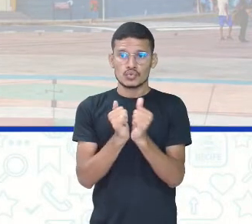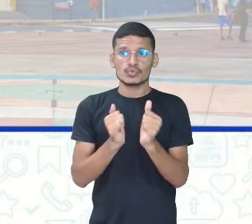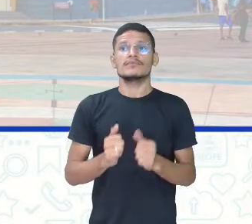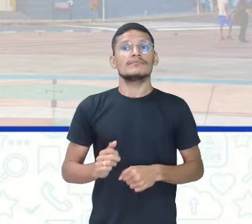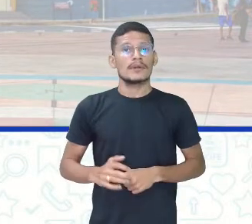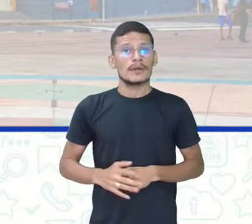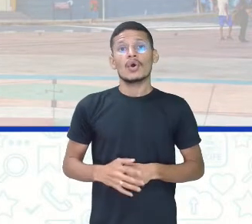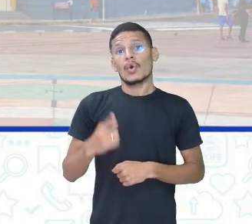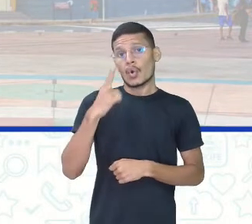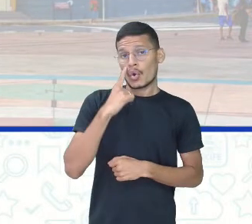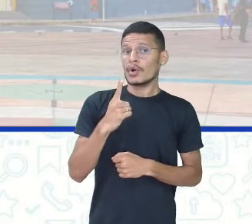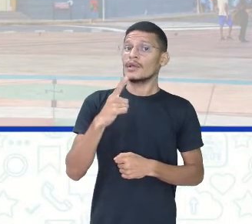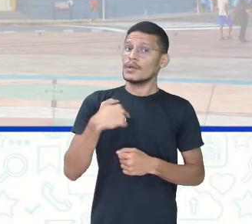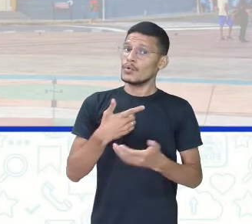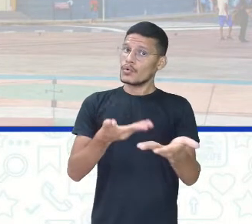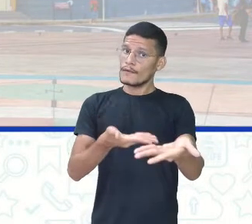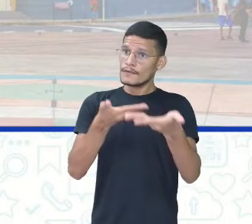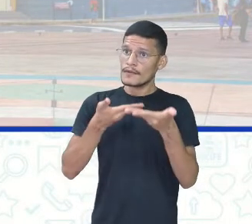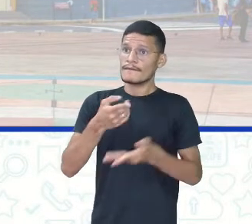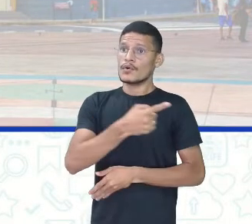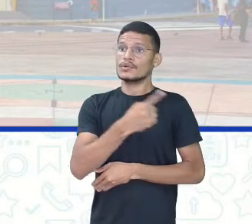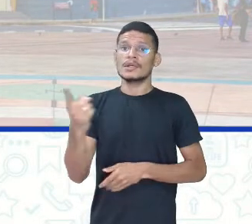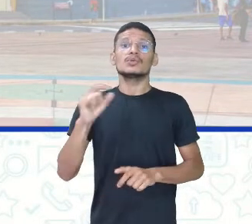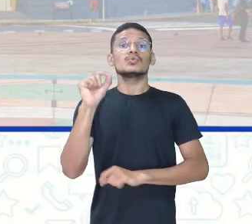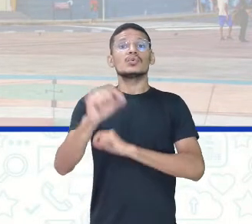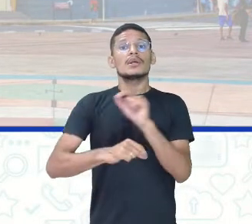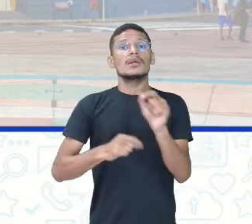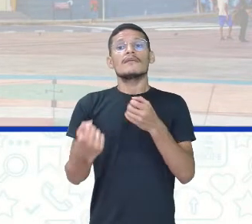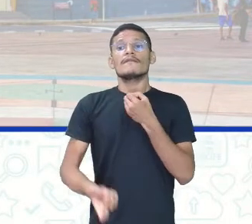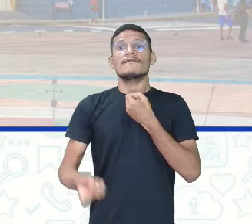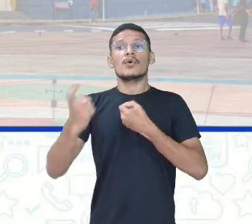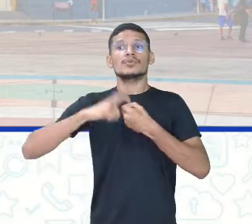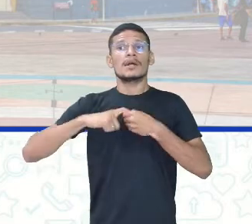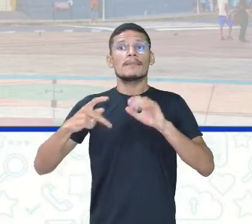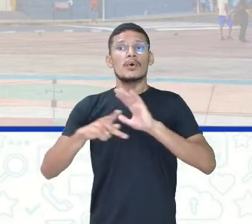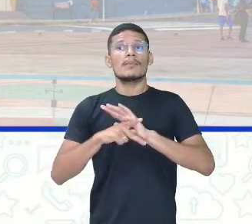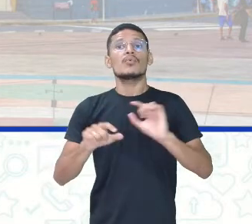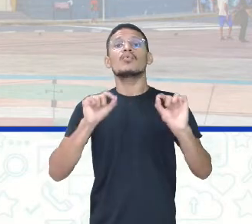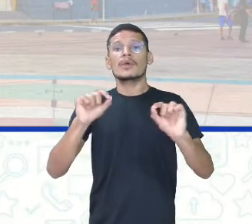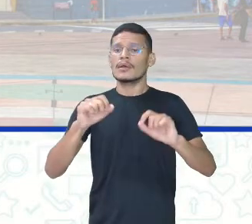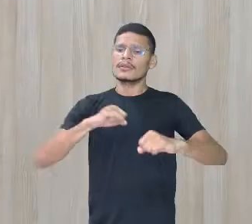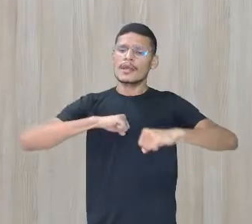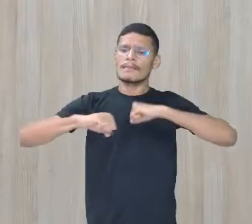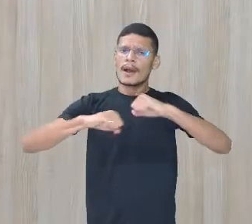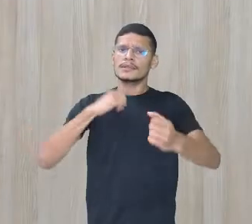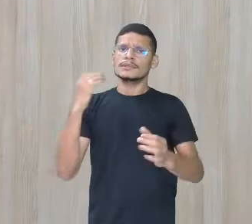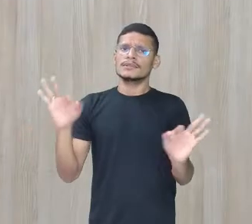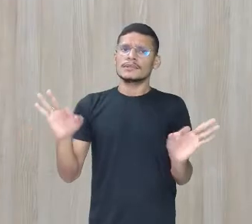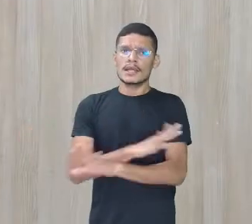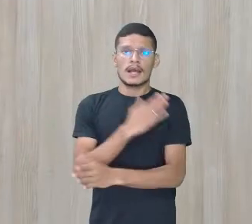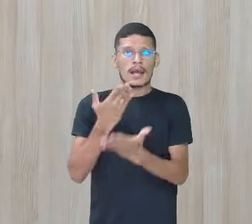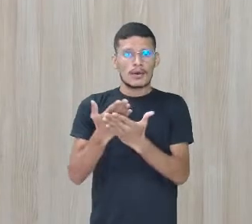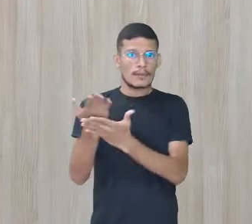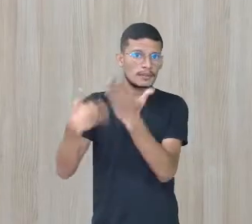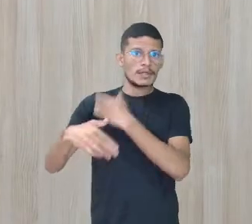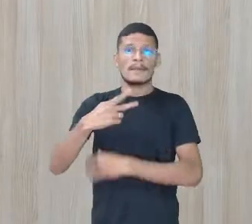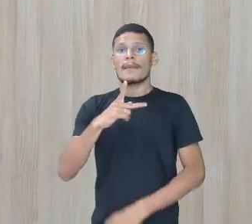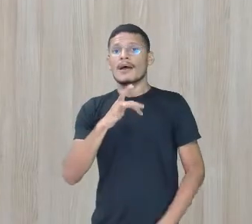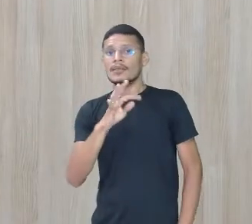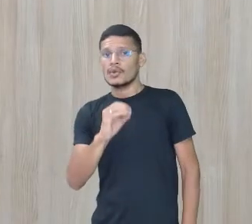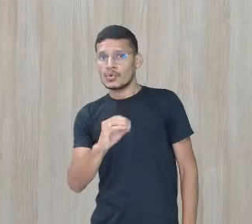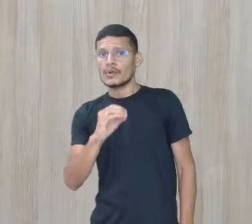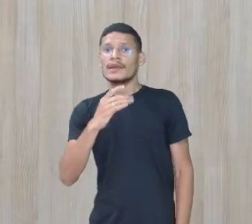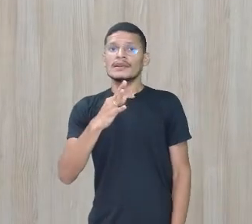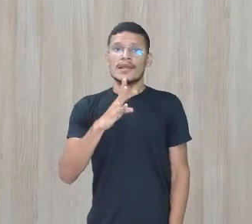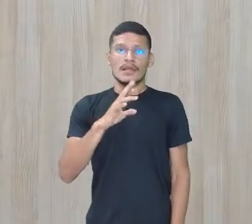fala. E aí eu convido logo vocês para a gente voltar ao debate que a gente terminou a aula passada, que é falando sobre o Pátio do Terço.